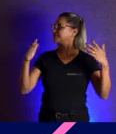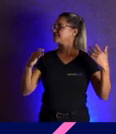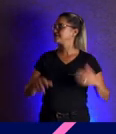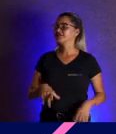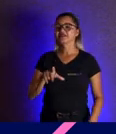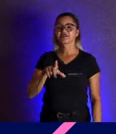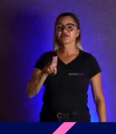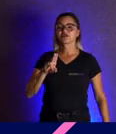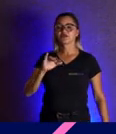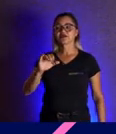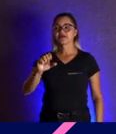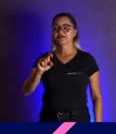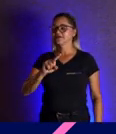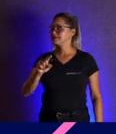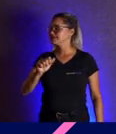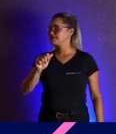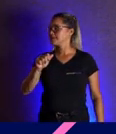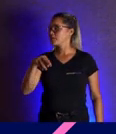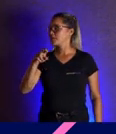Luiz Moreira.